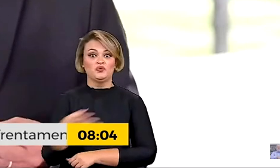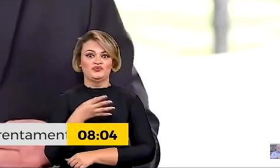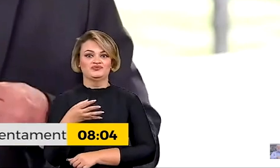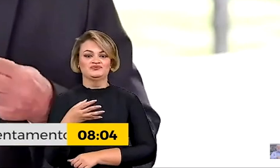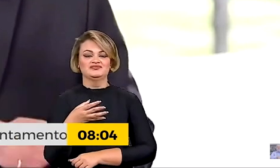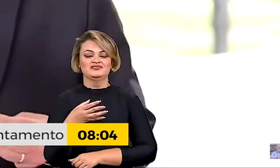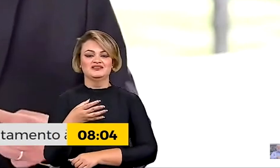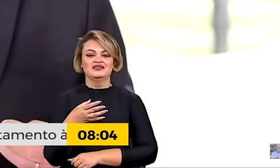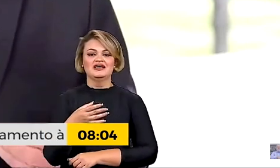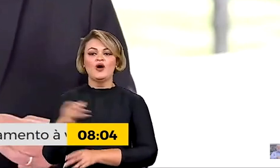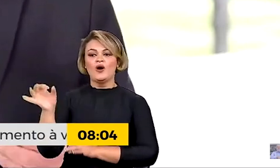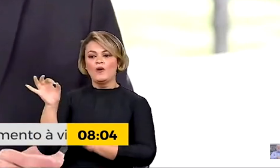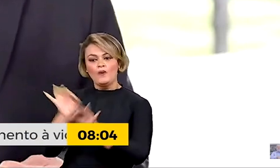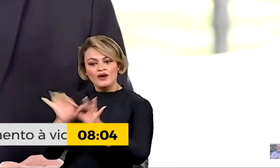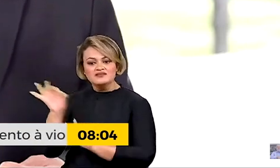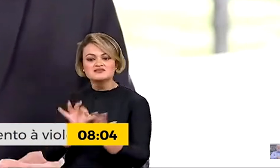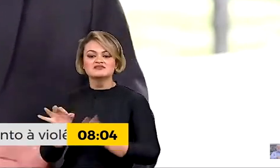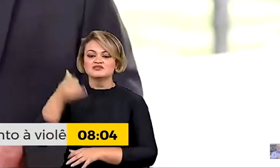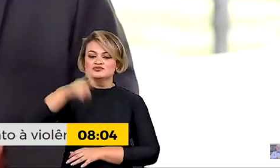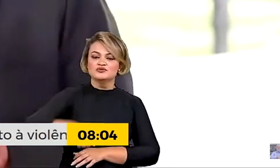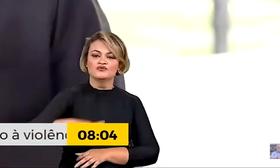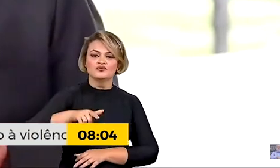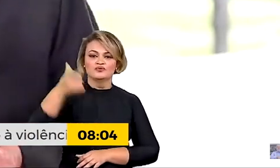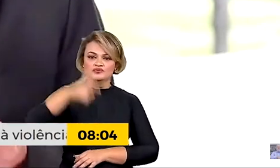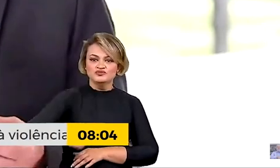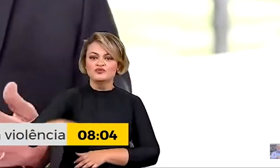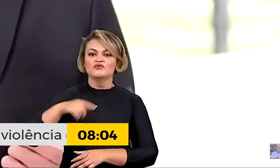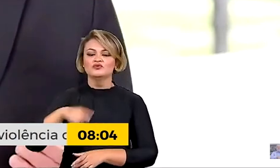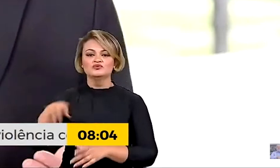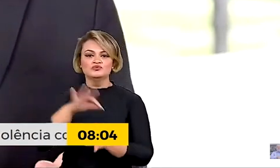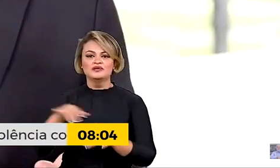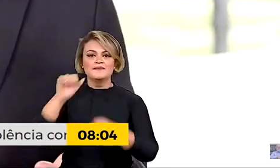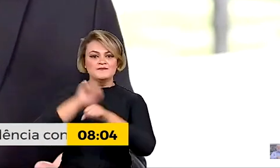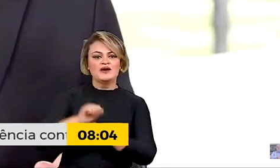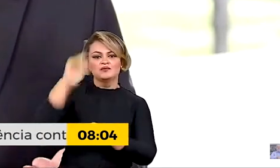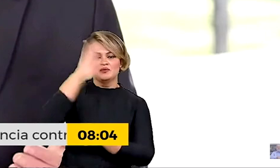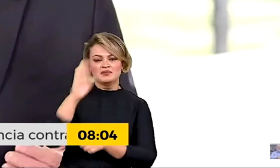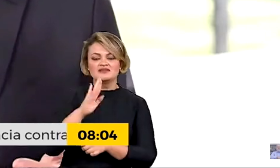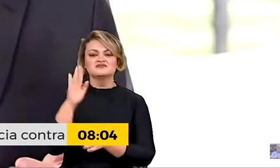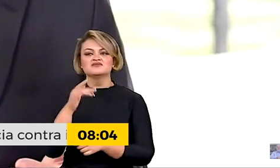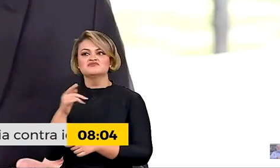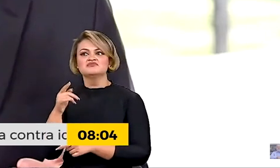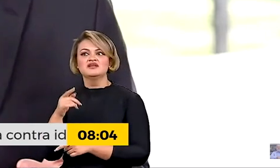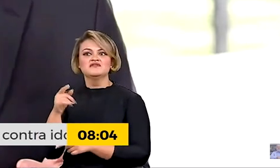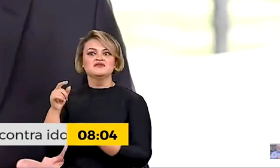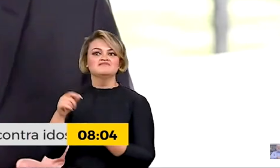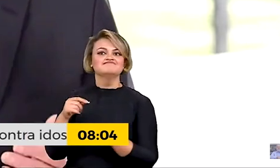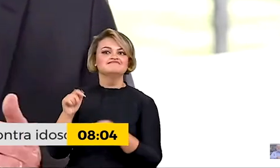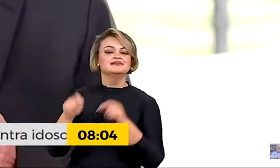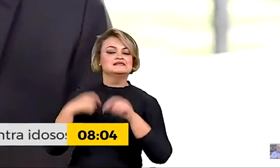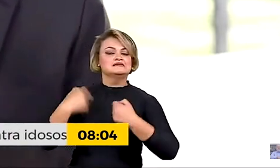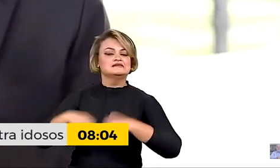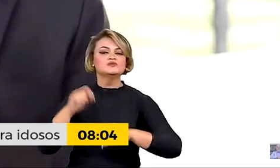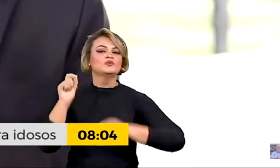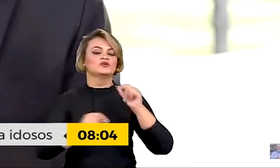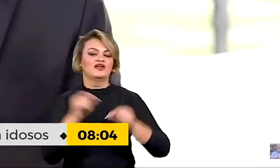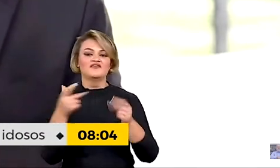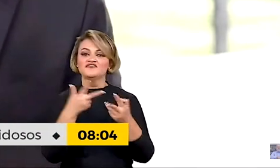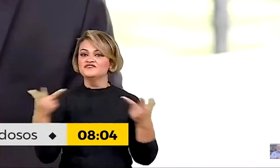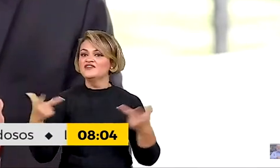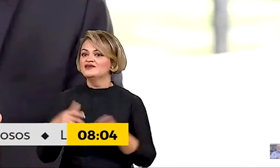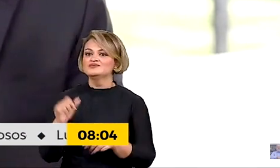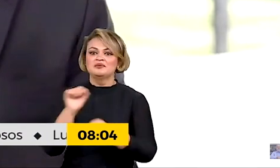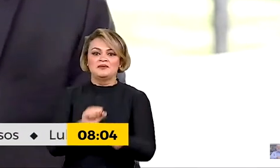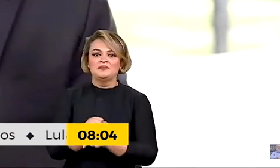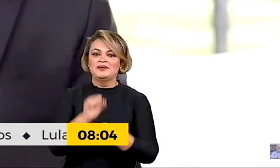Reconstruir tudo que ficou parado nesse país e aquilo que tá ser feito de novo porque tem muita coisa para ser feita nesse país na área